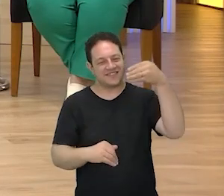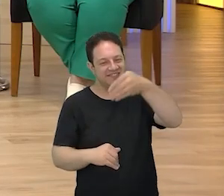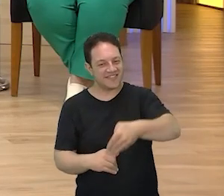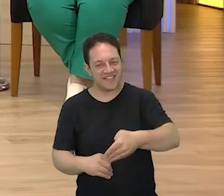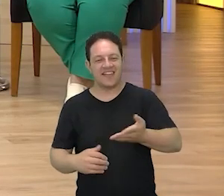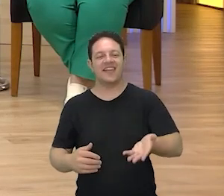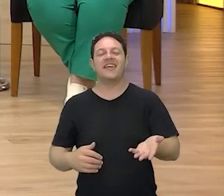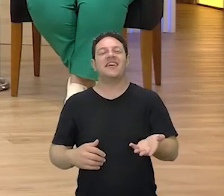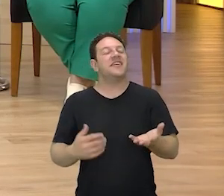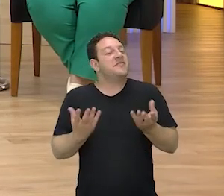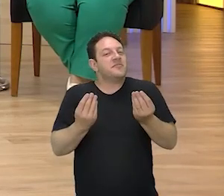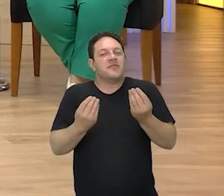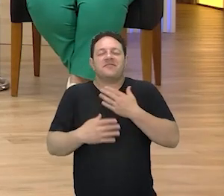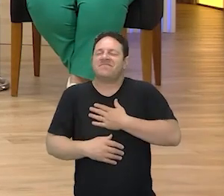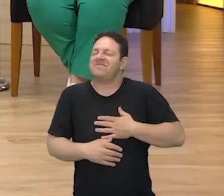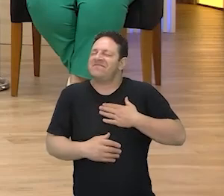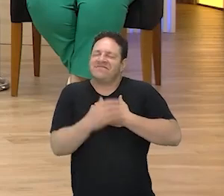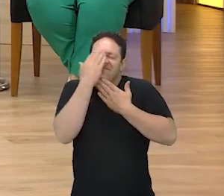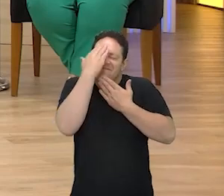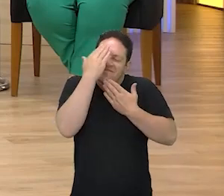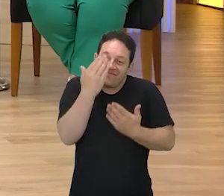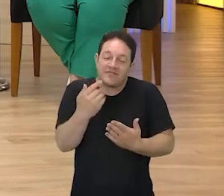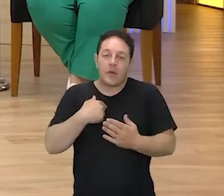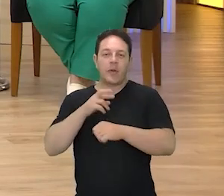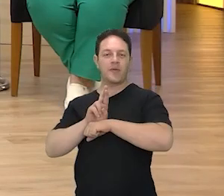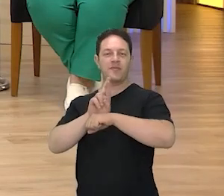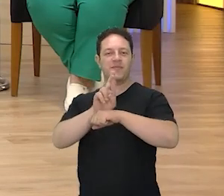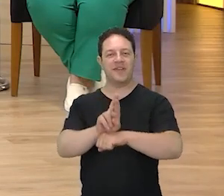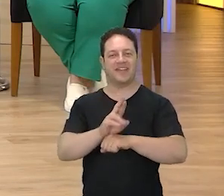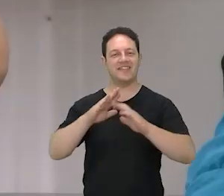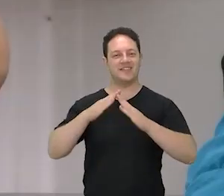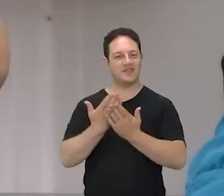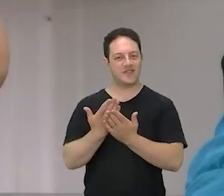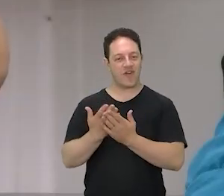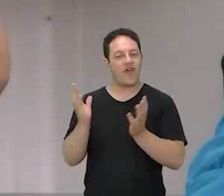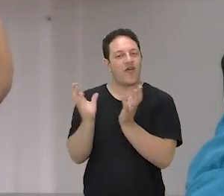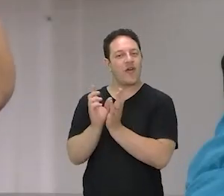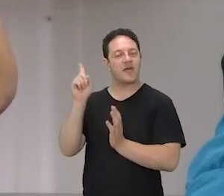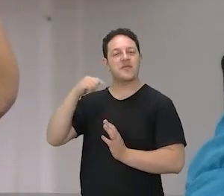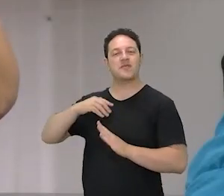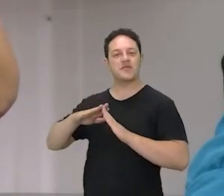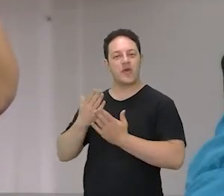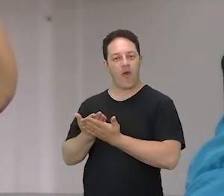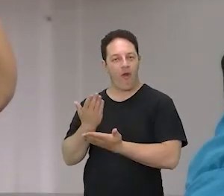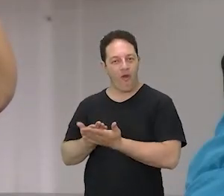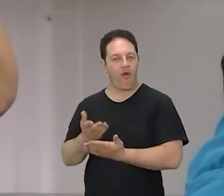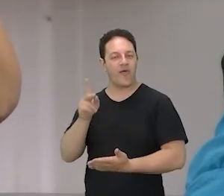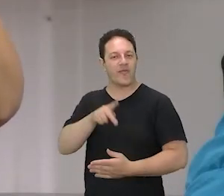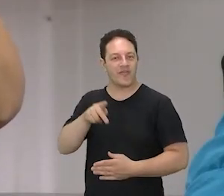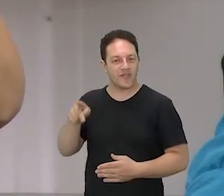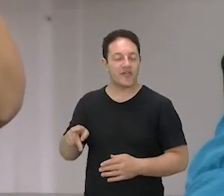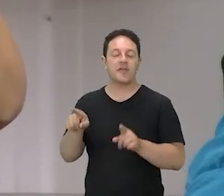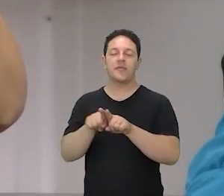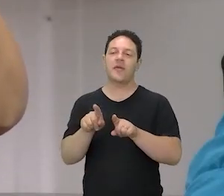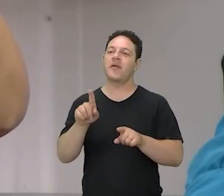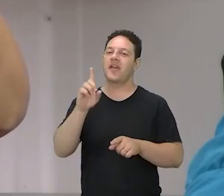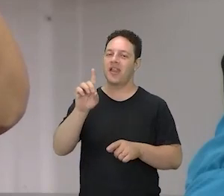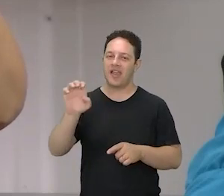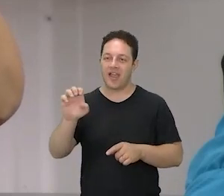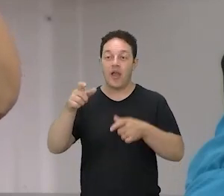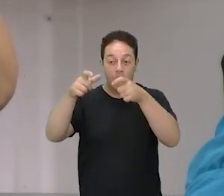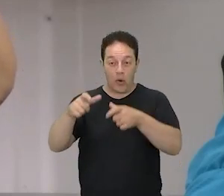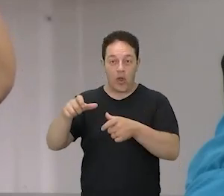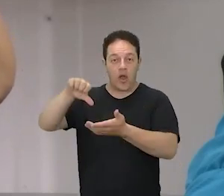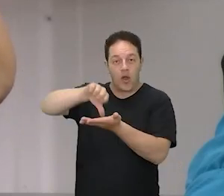muito agradecida de ter representado os meus professores, a nossa escola, a nossa diretoria, o nosso Polo